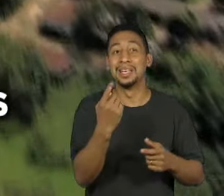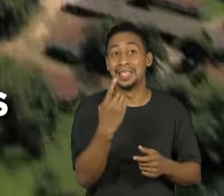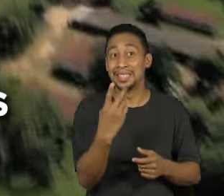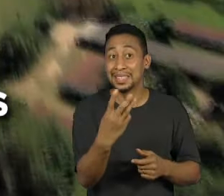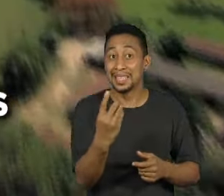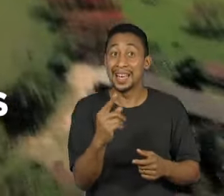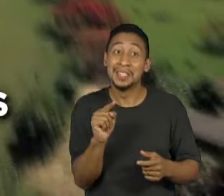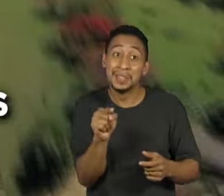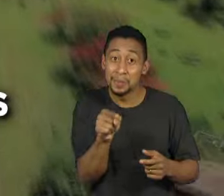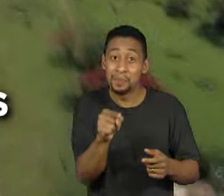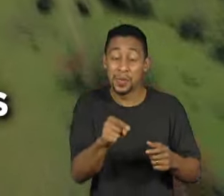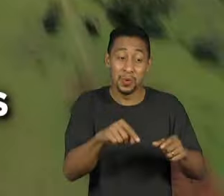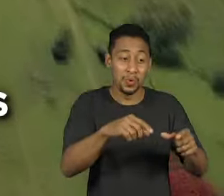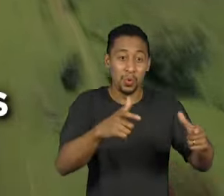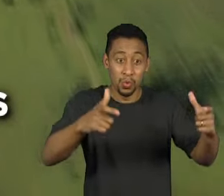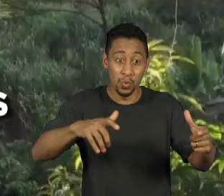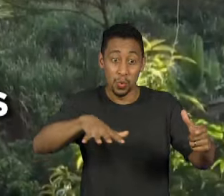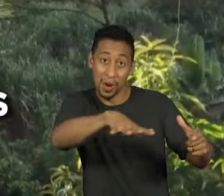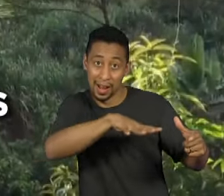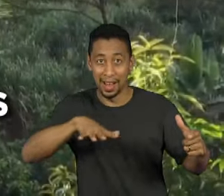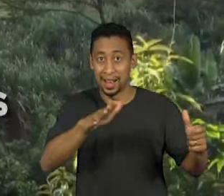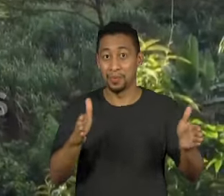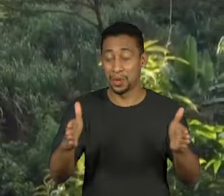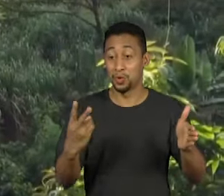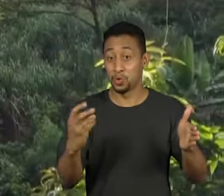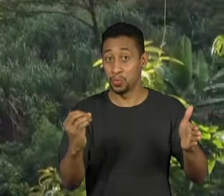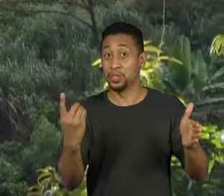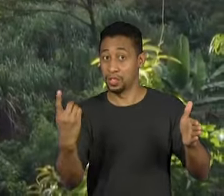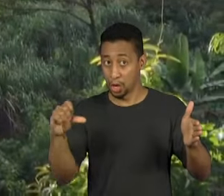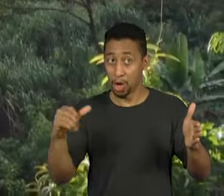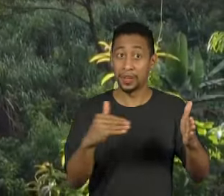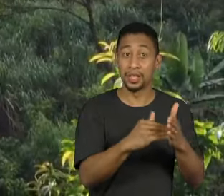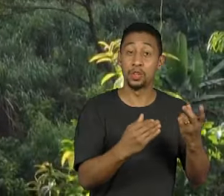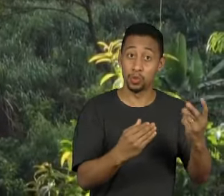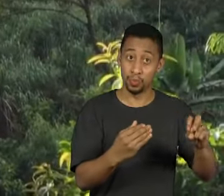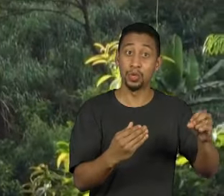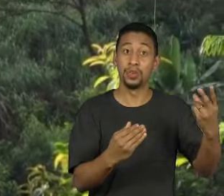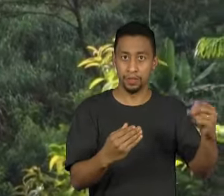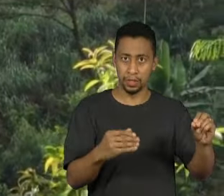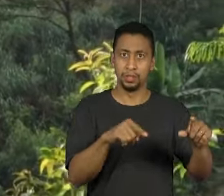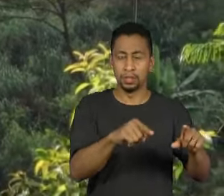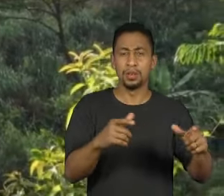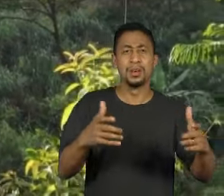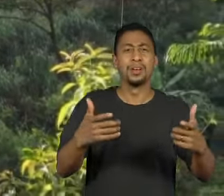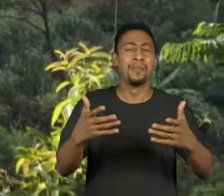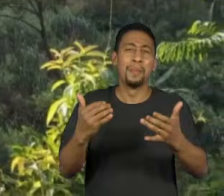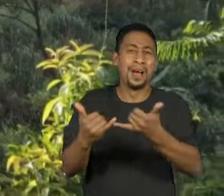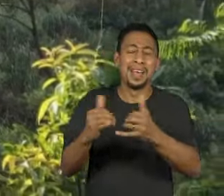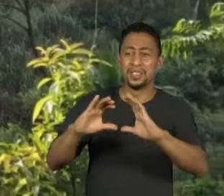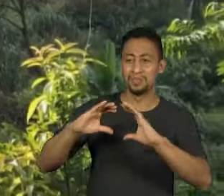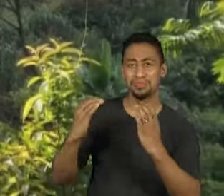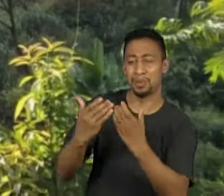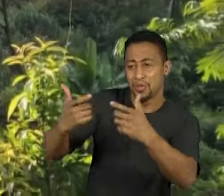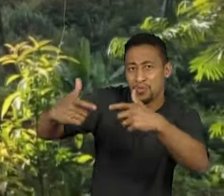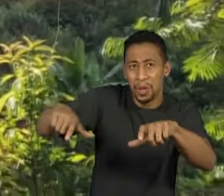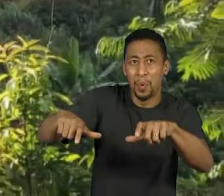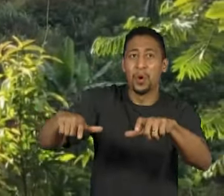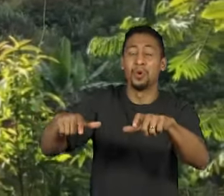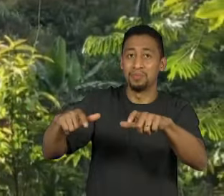entre 2019 e 2020. 1,5 campo de futebol por hora o ano inteiro. Esse número